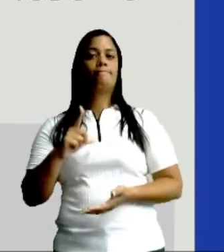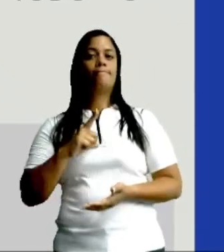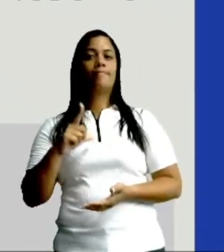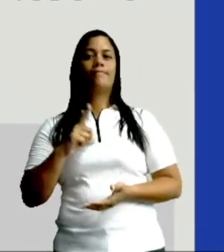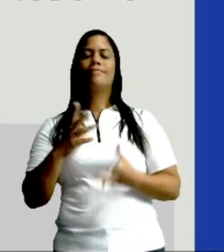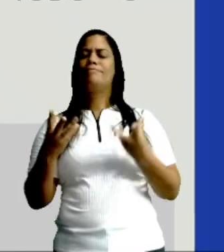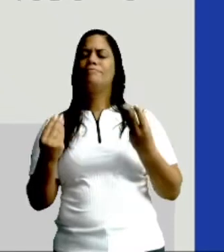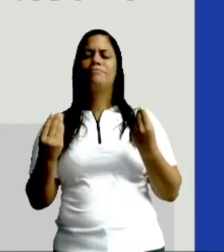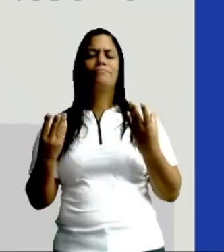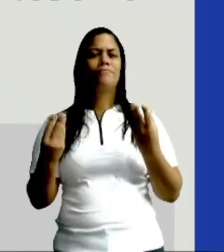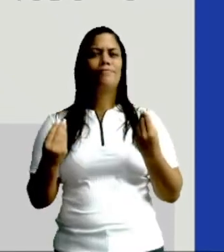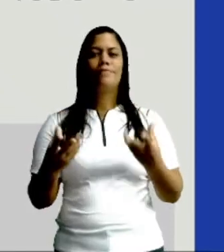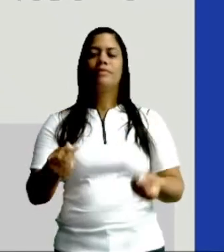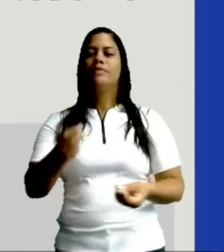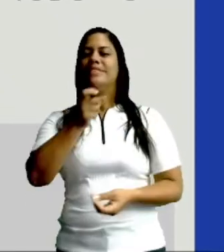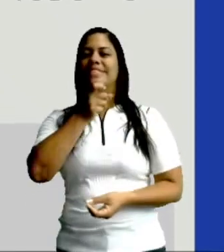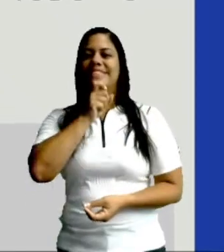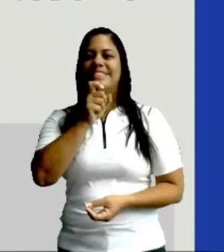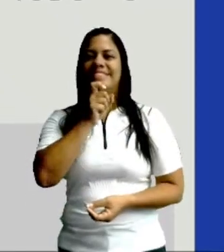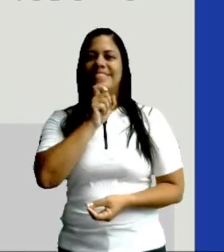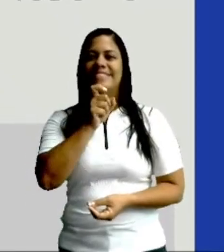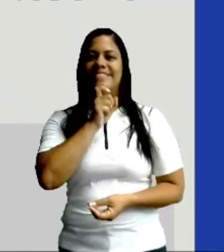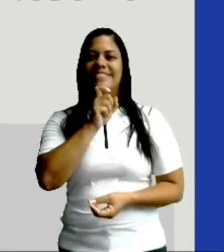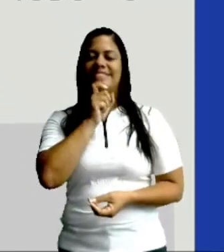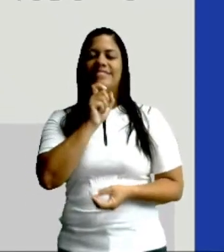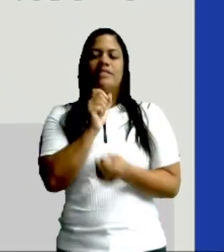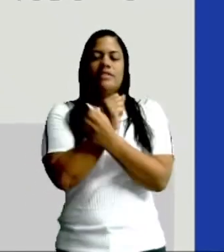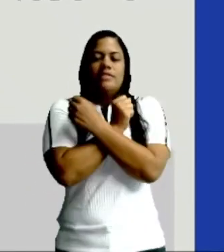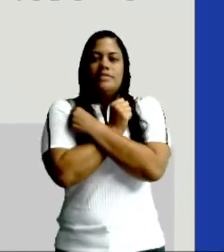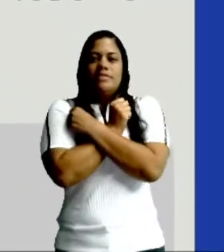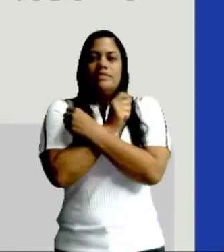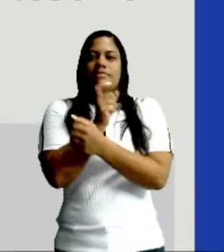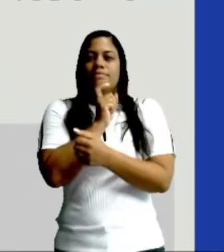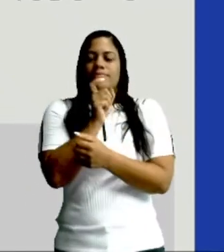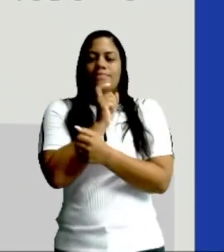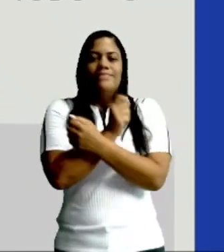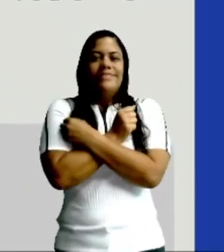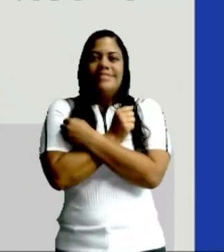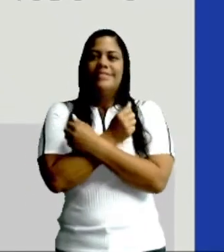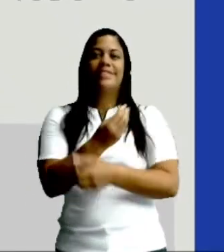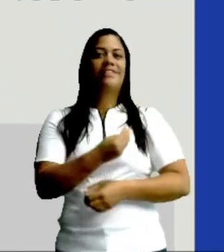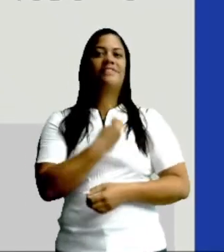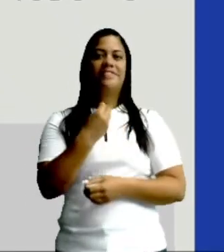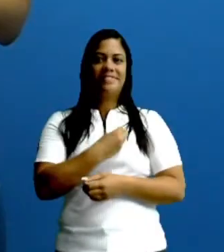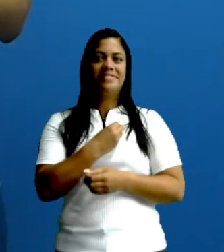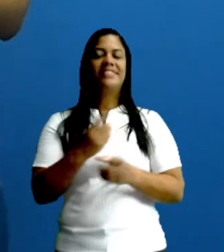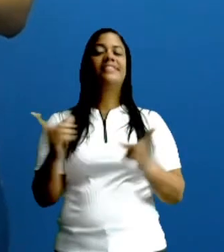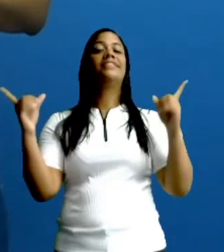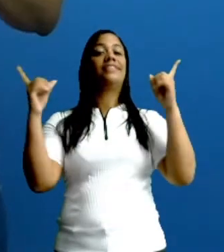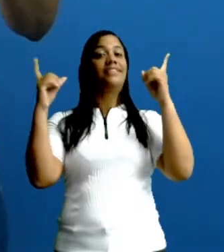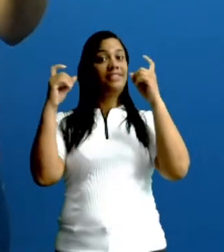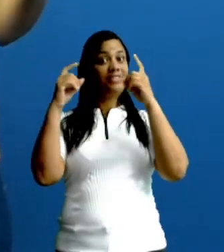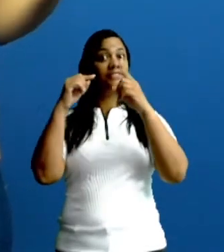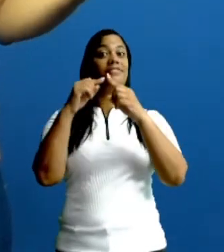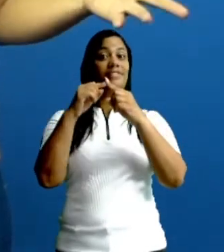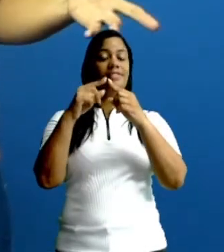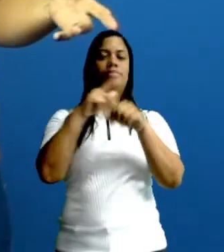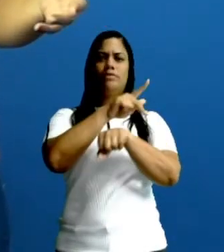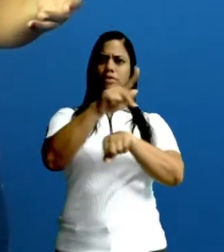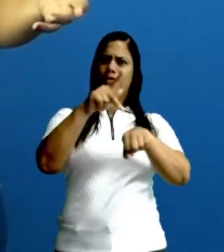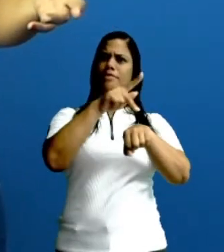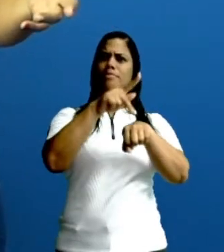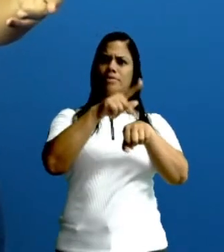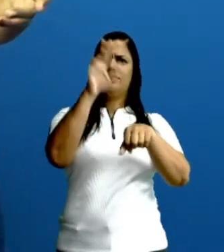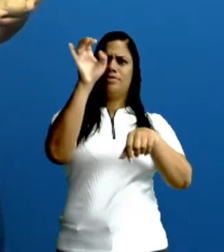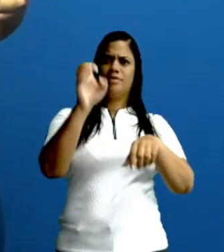é muito frio, é muito gelo e realmente para se viver lá é um pouco mais complicado do que em países que